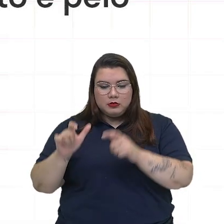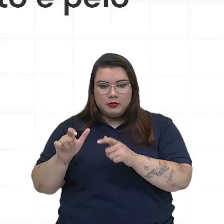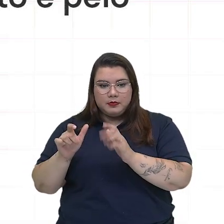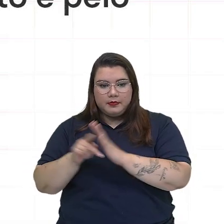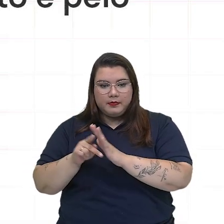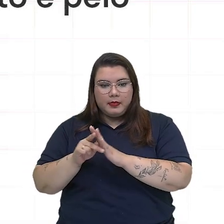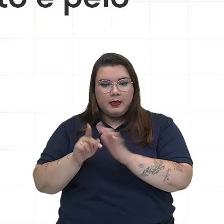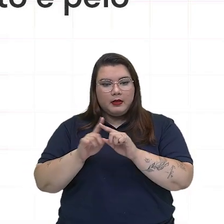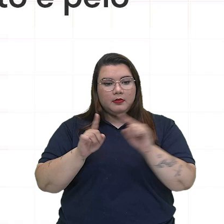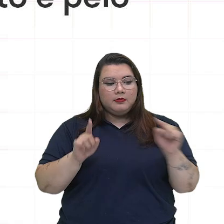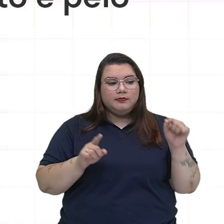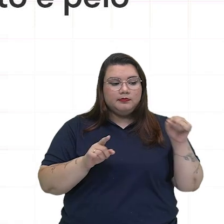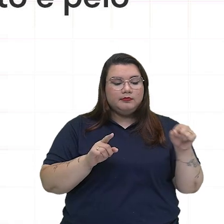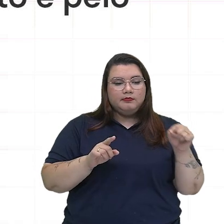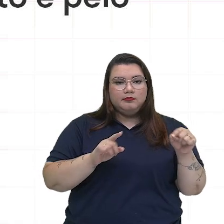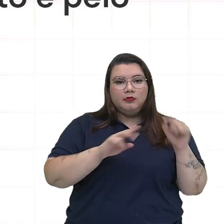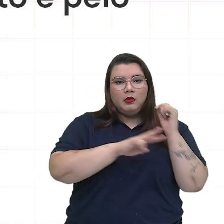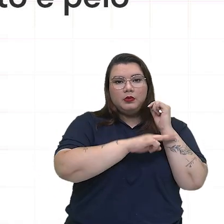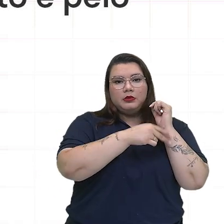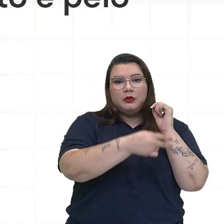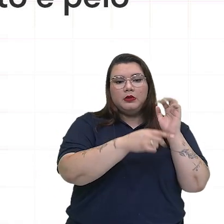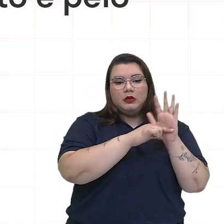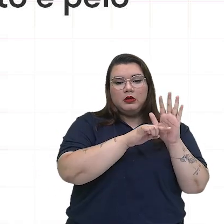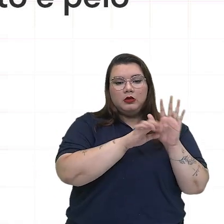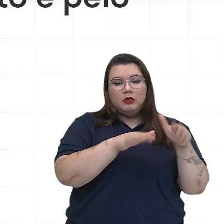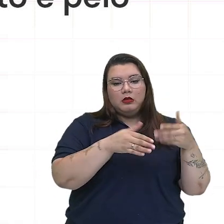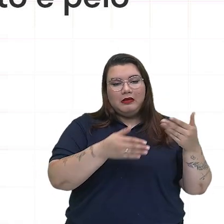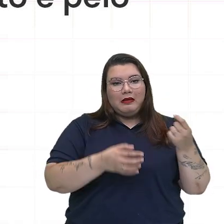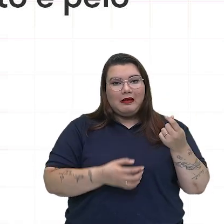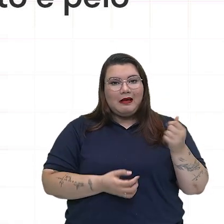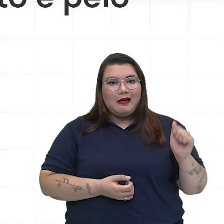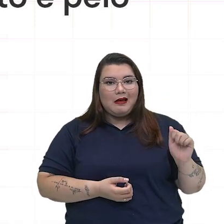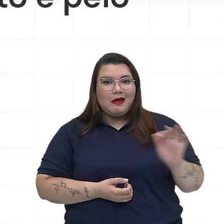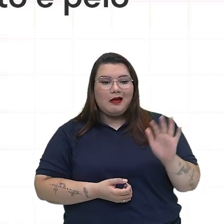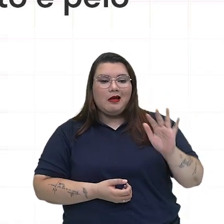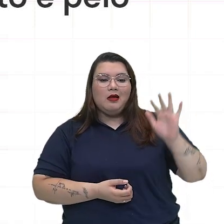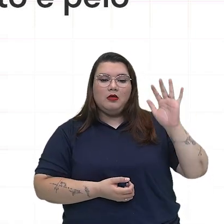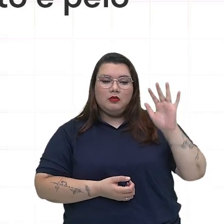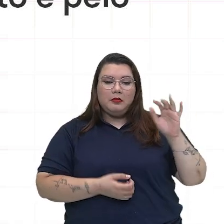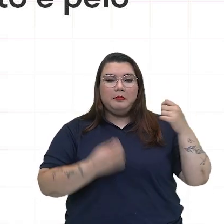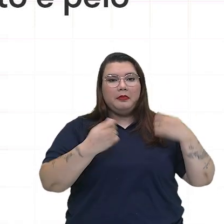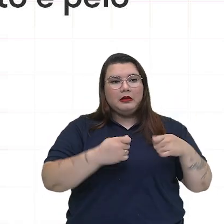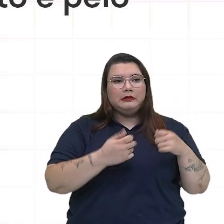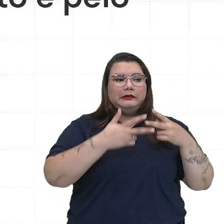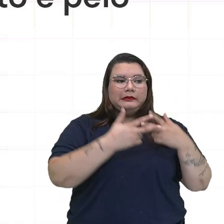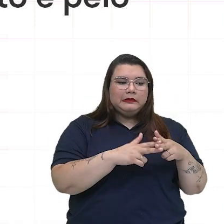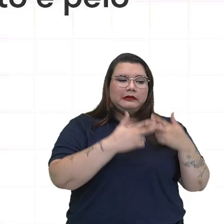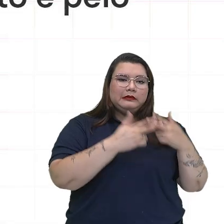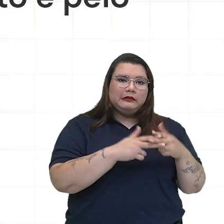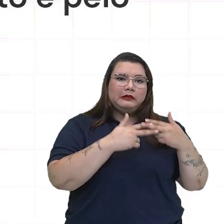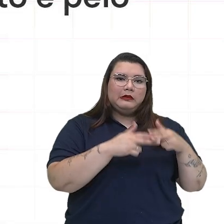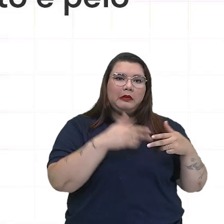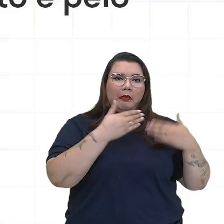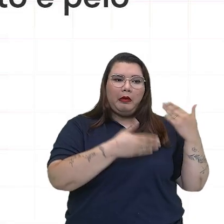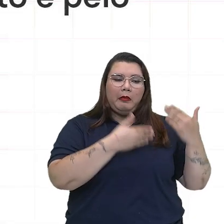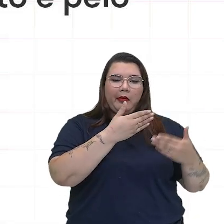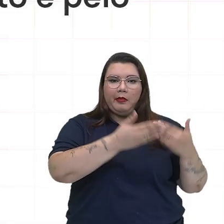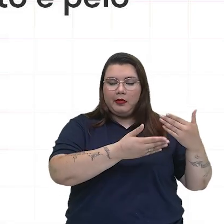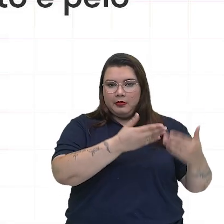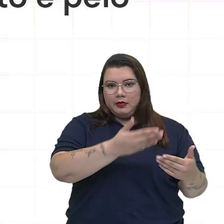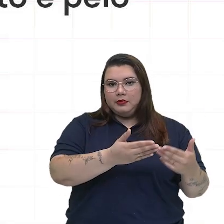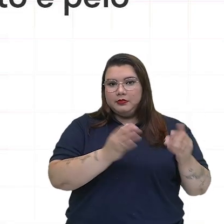mesmo. Porém, as desvantagens acaba tendo um alto custo de instalação e exige uma